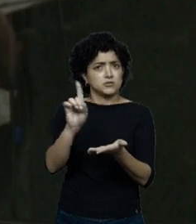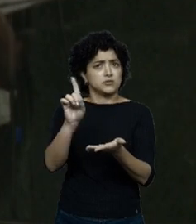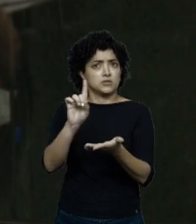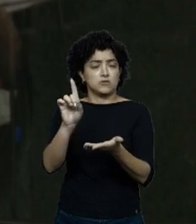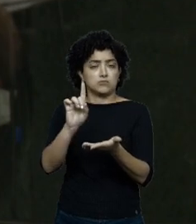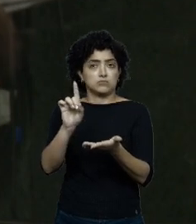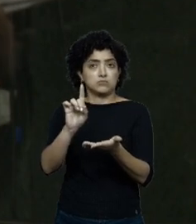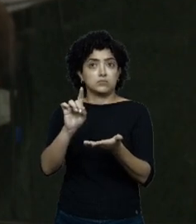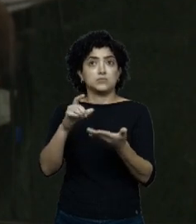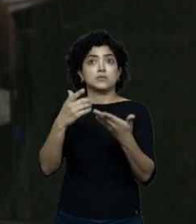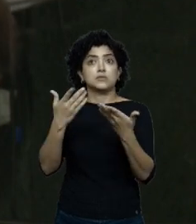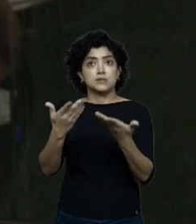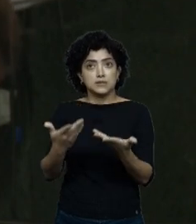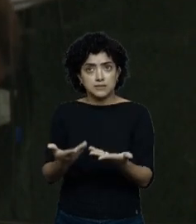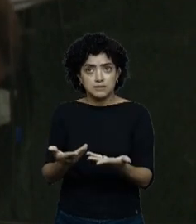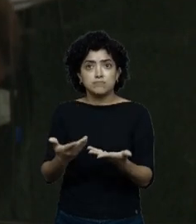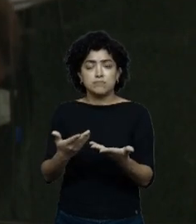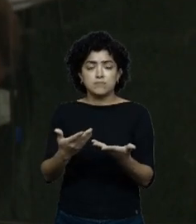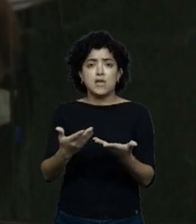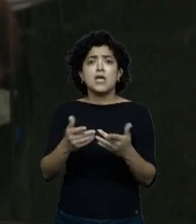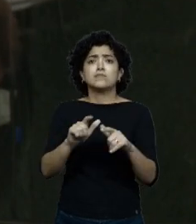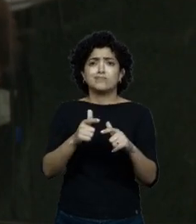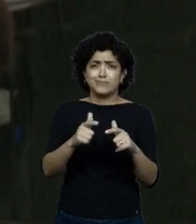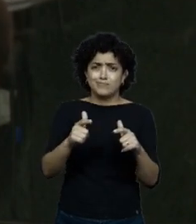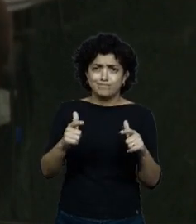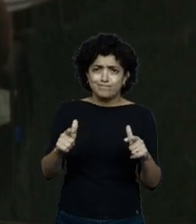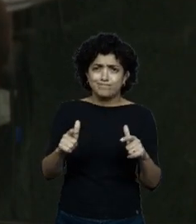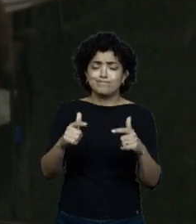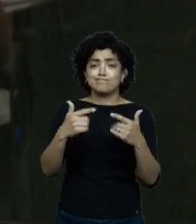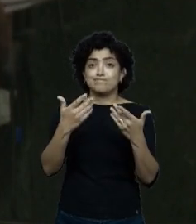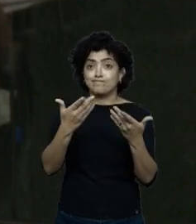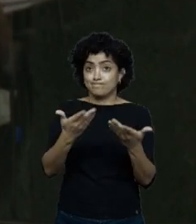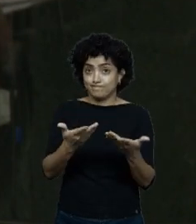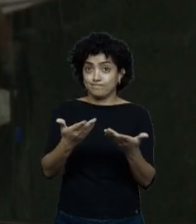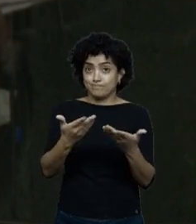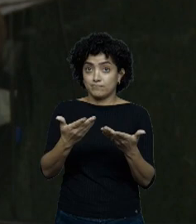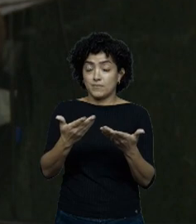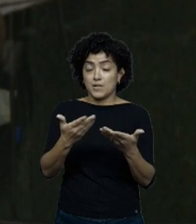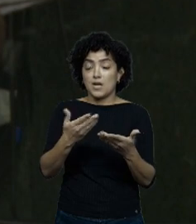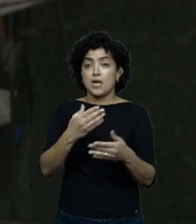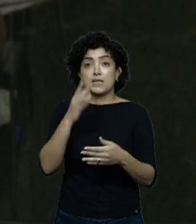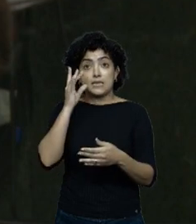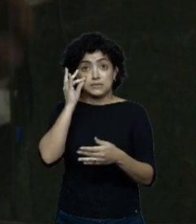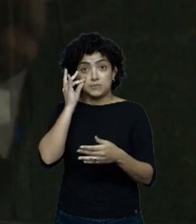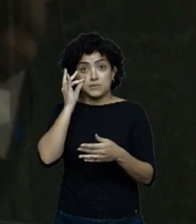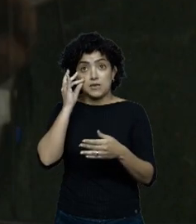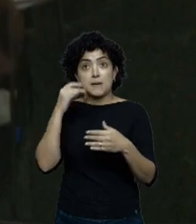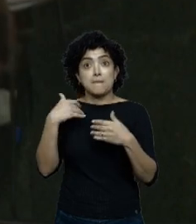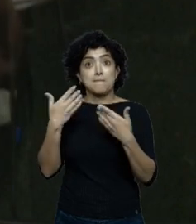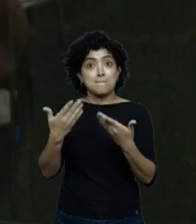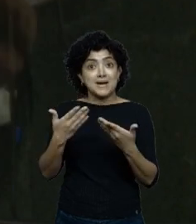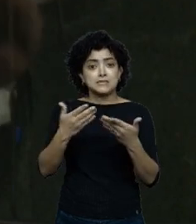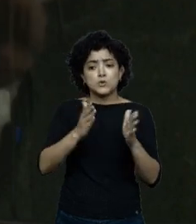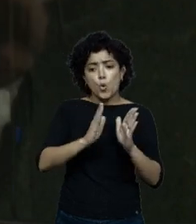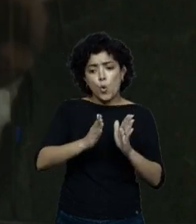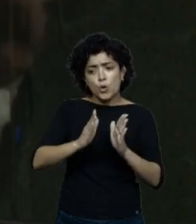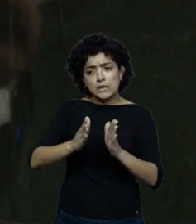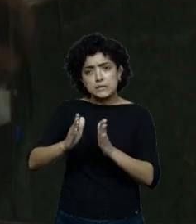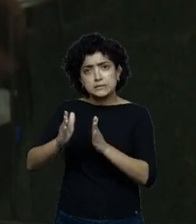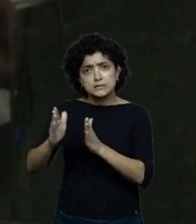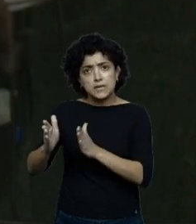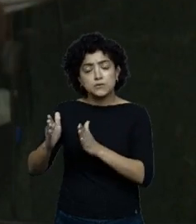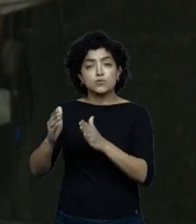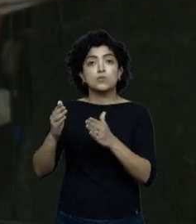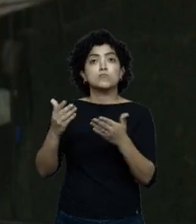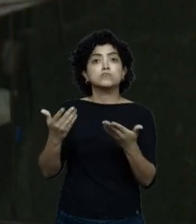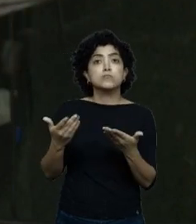tem acúmulo de pessoas têm de fato tem na chamadas presenciais Mas é uma forma mais organizado e tem uma outra